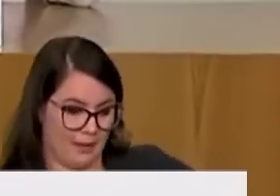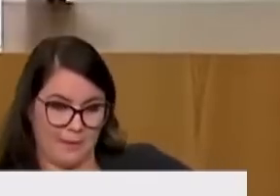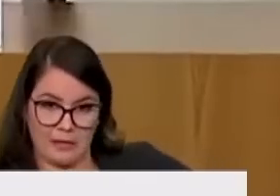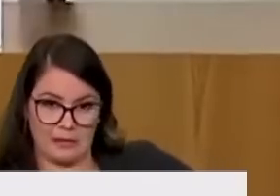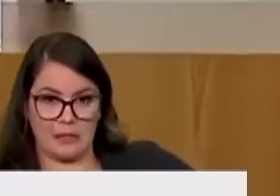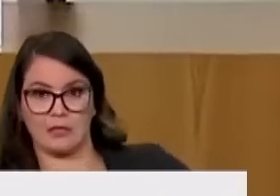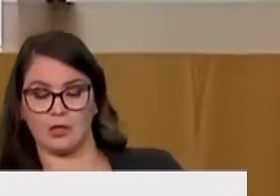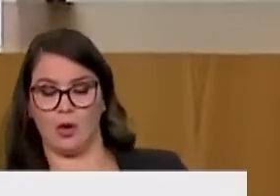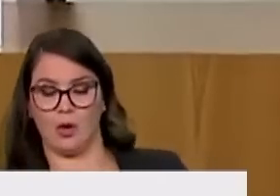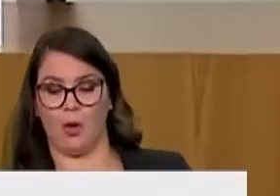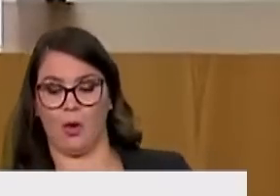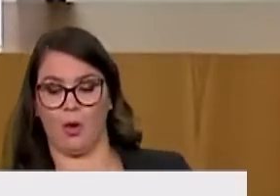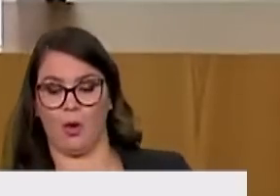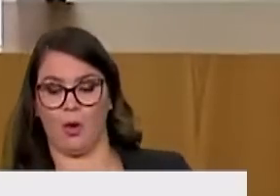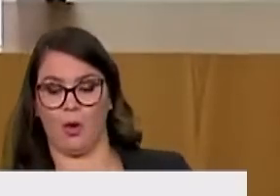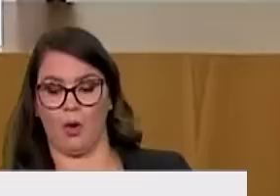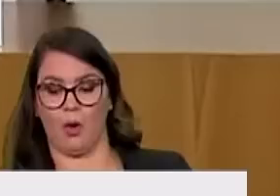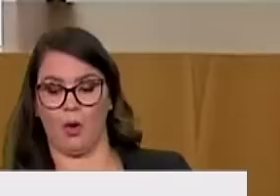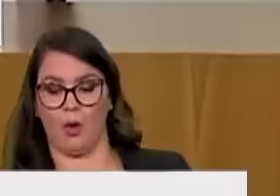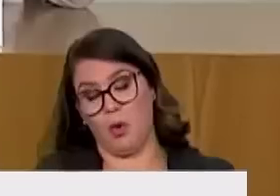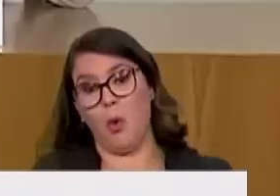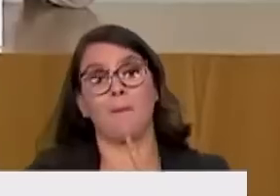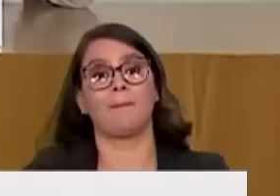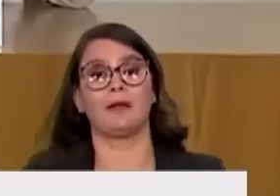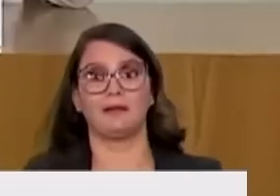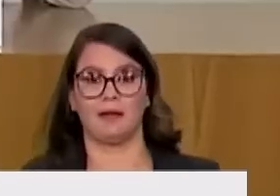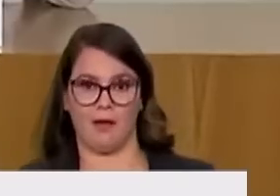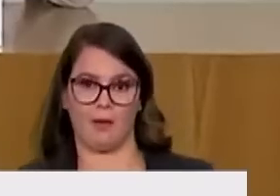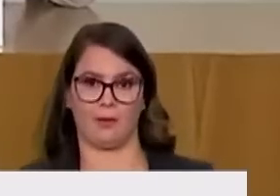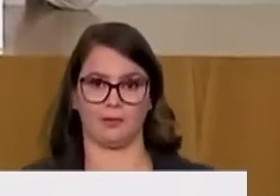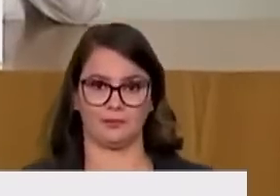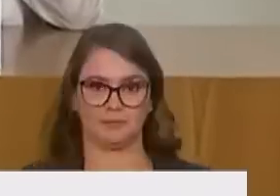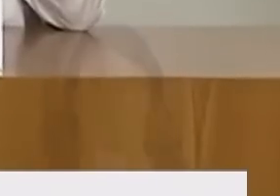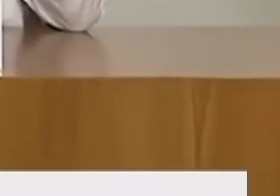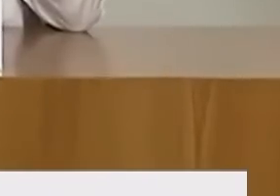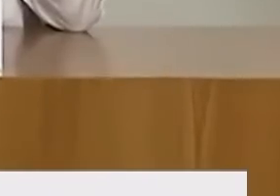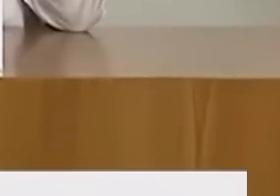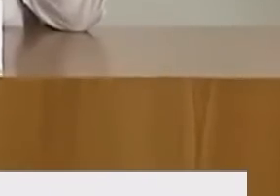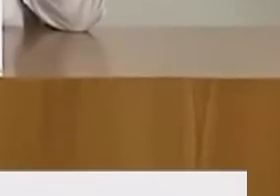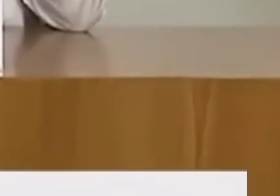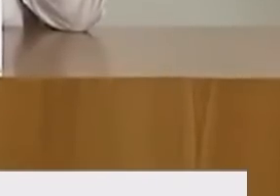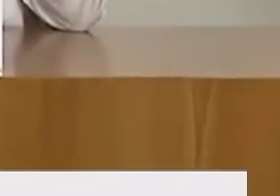do médico que operou, ou ela vem do material que não foi devidamente estéril.